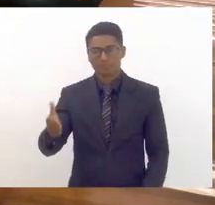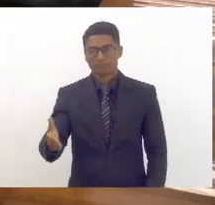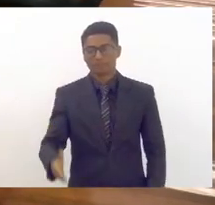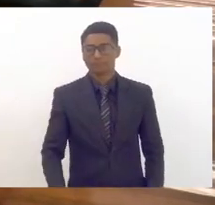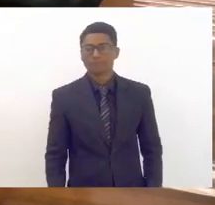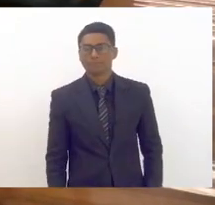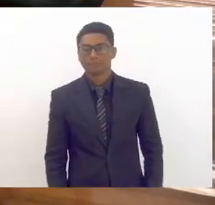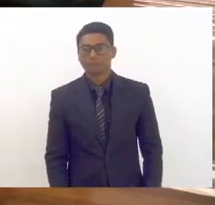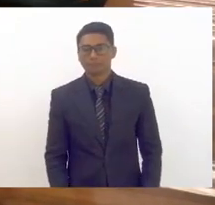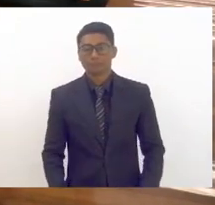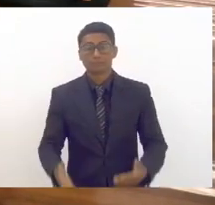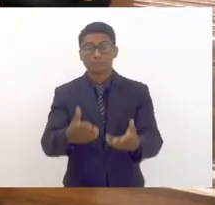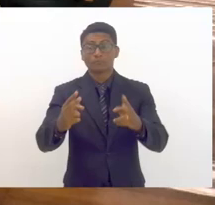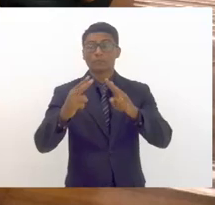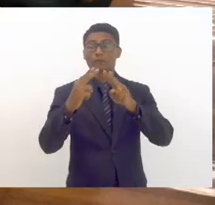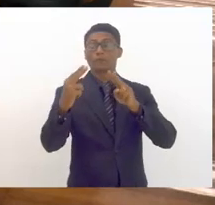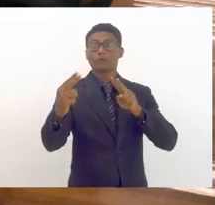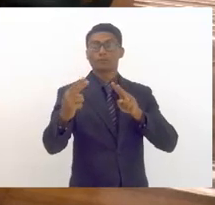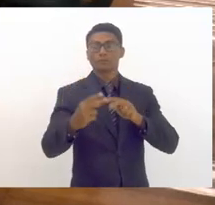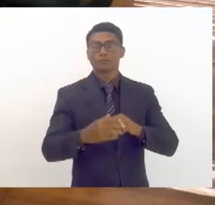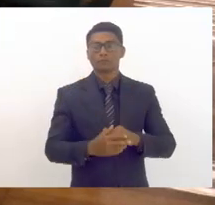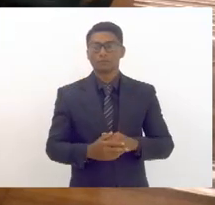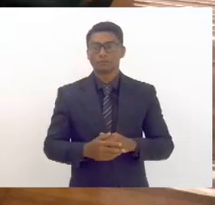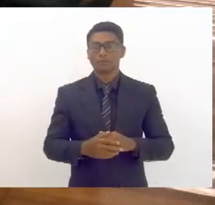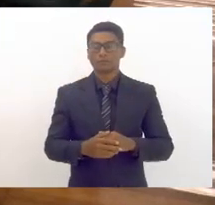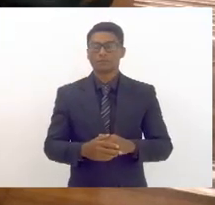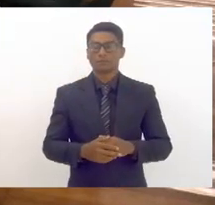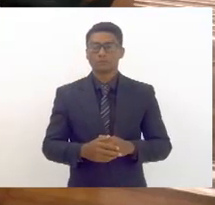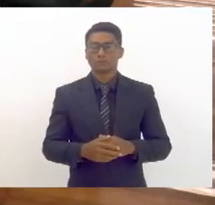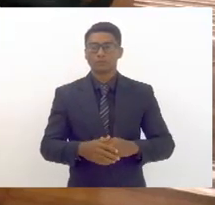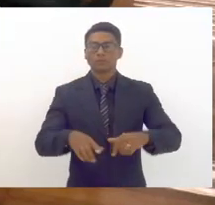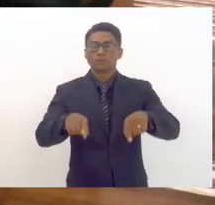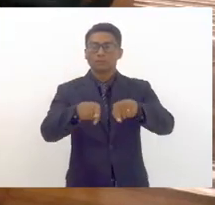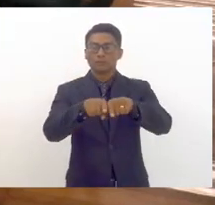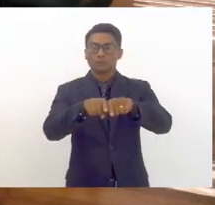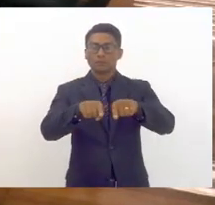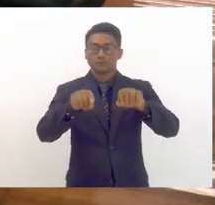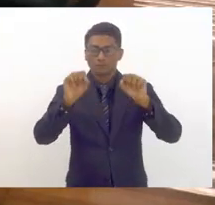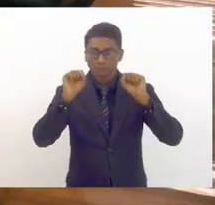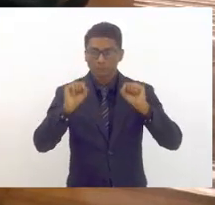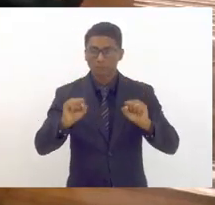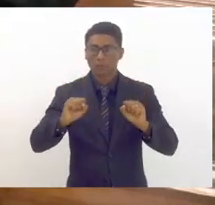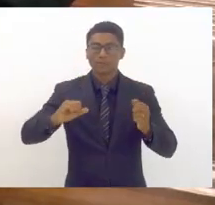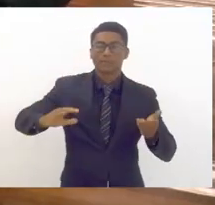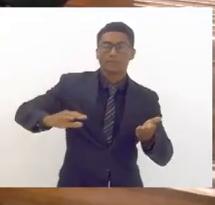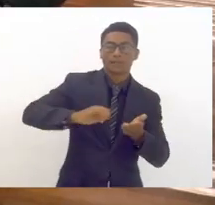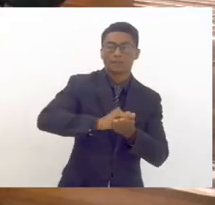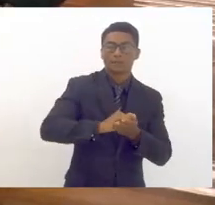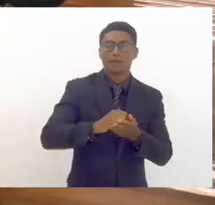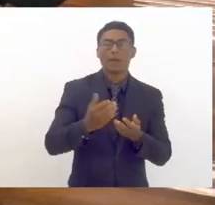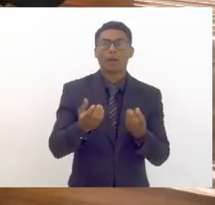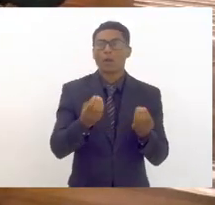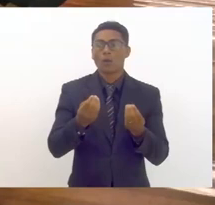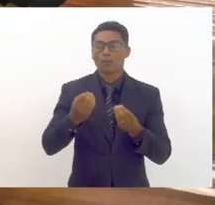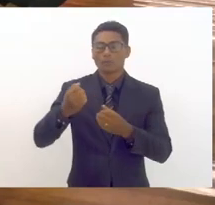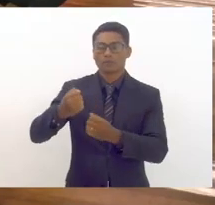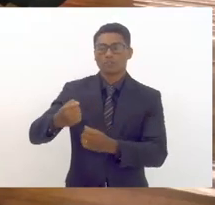Os que estão virtualmente, só um minuto, podem fazer a inscrição aqui pelo chat.